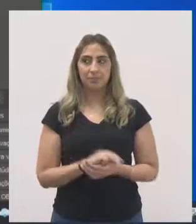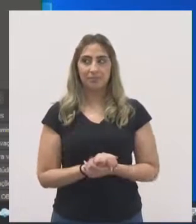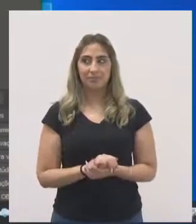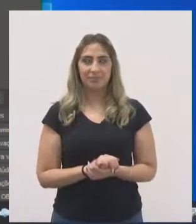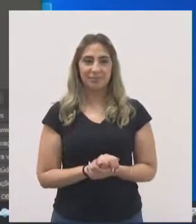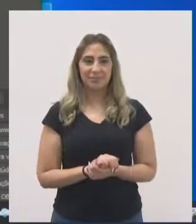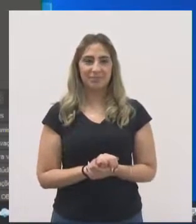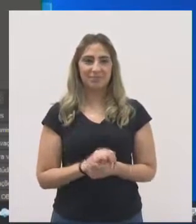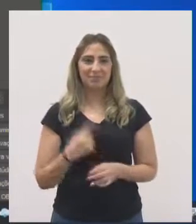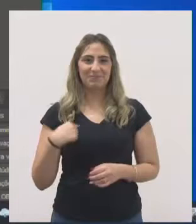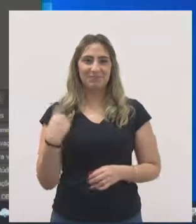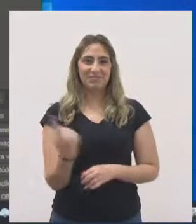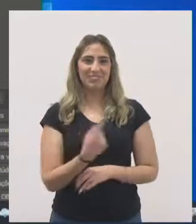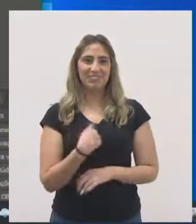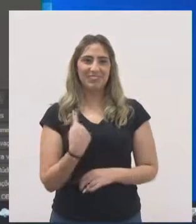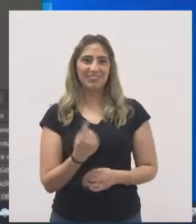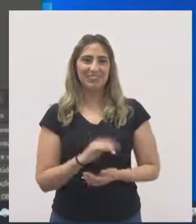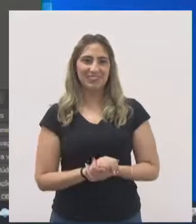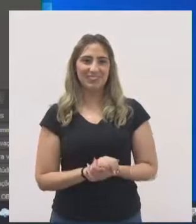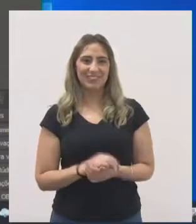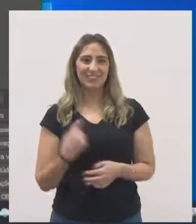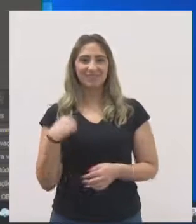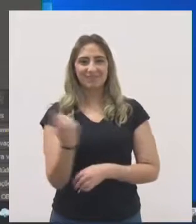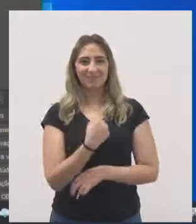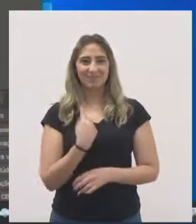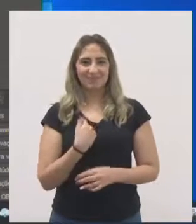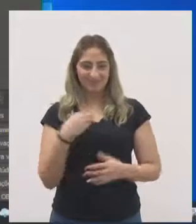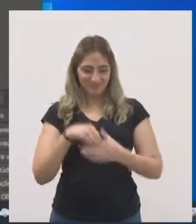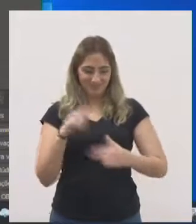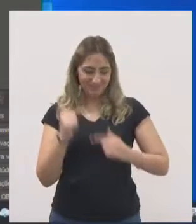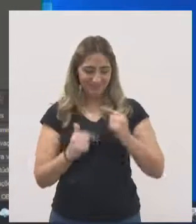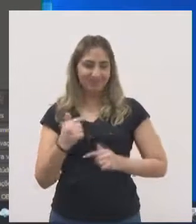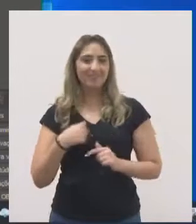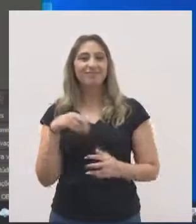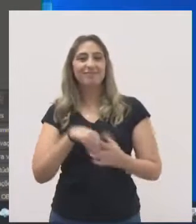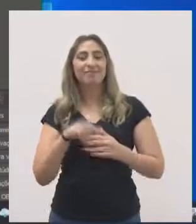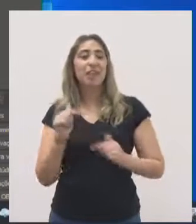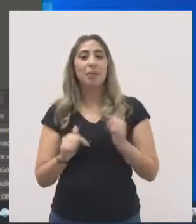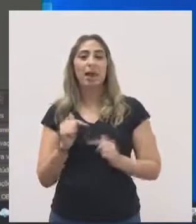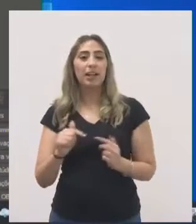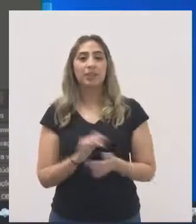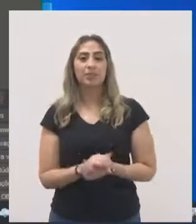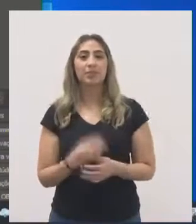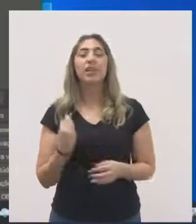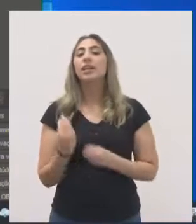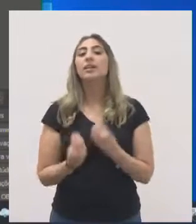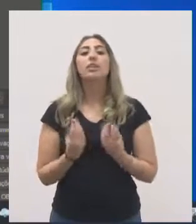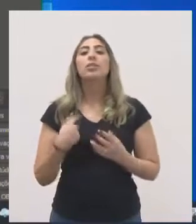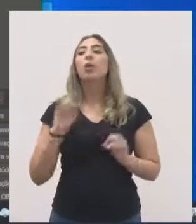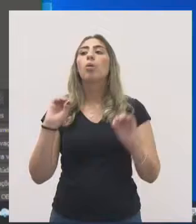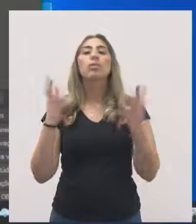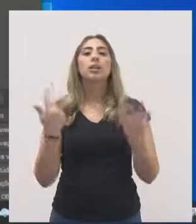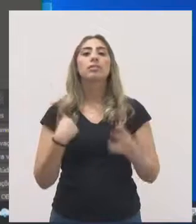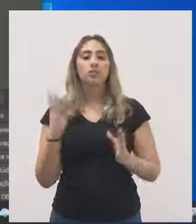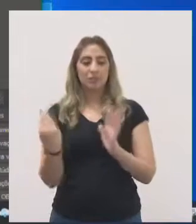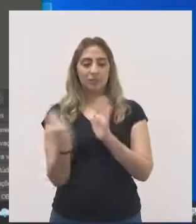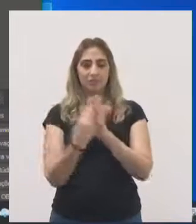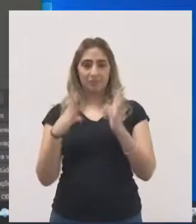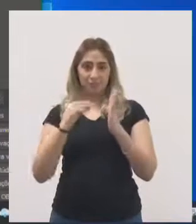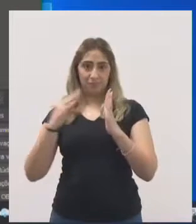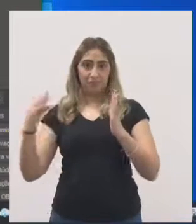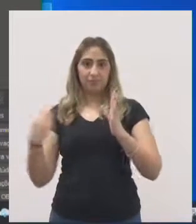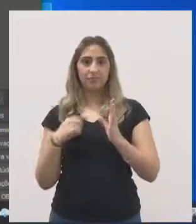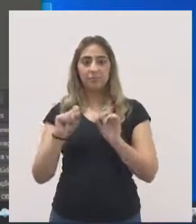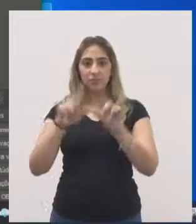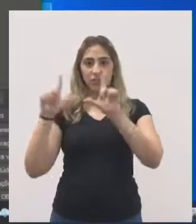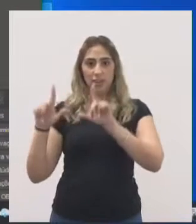aí achando que o programa está com problema ou bugado. Então o que acontece? Eu já inseri a minha captura de tela.